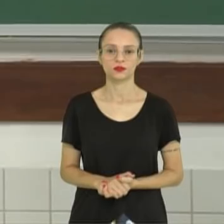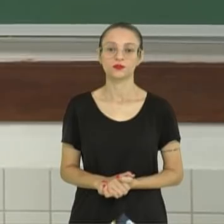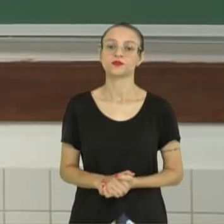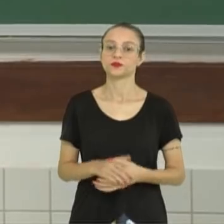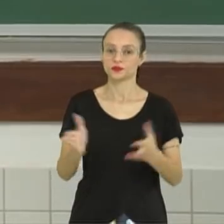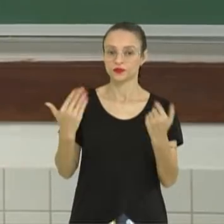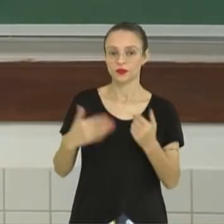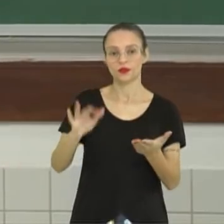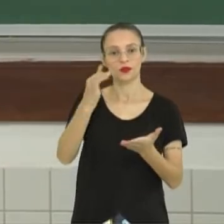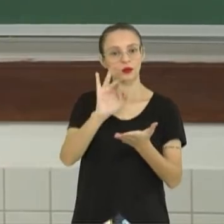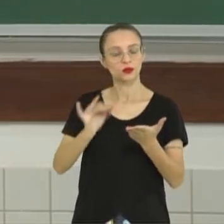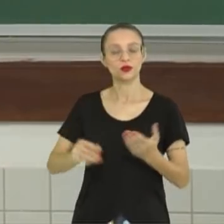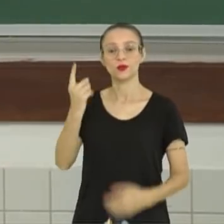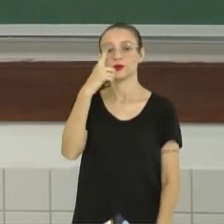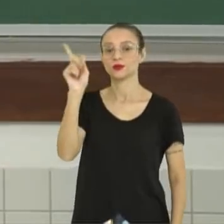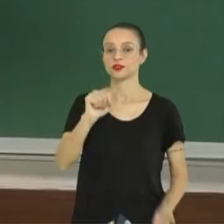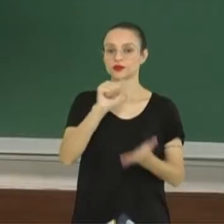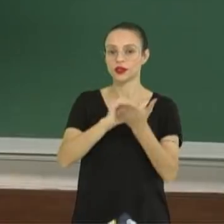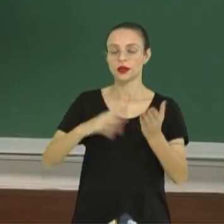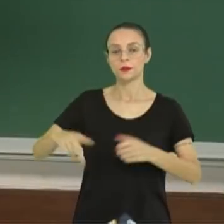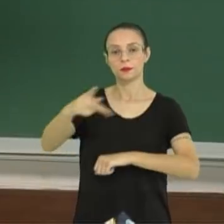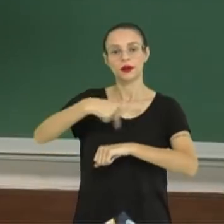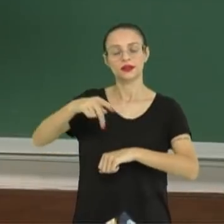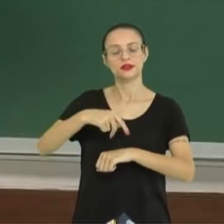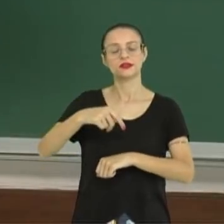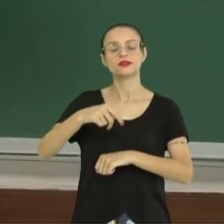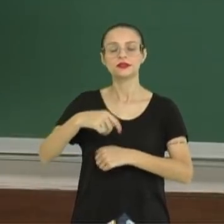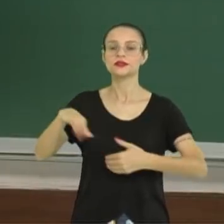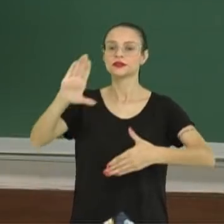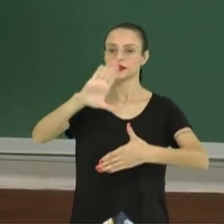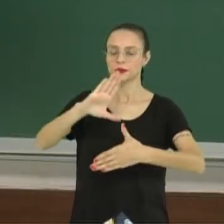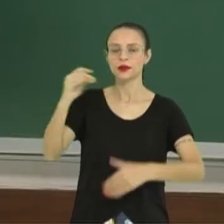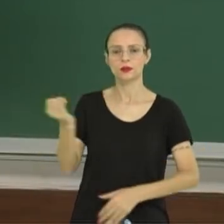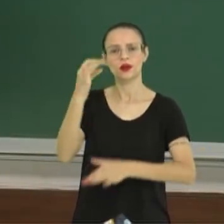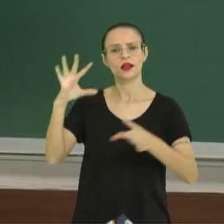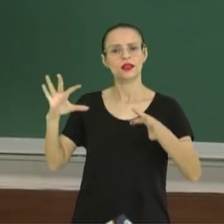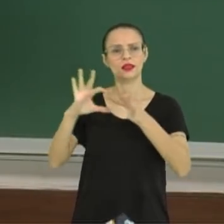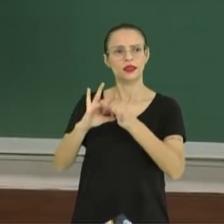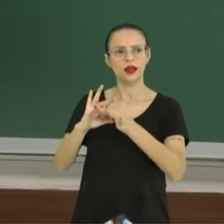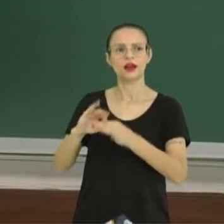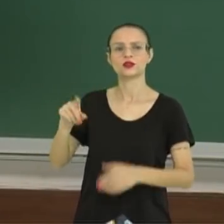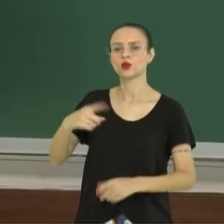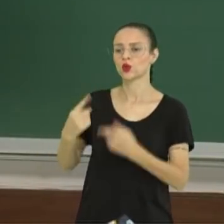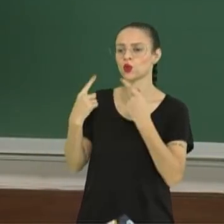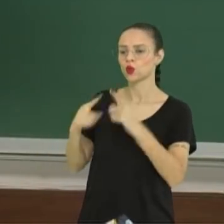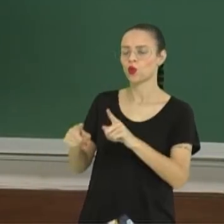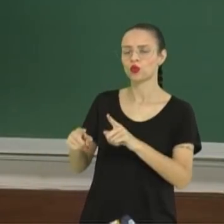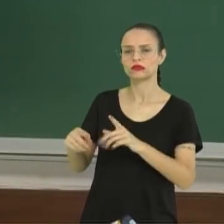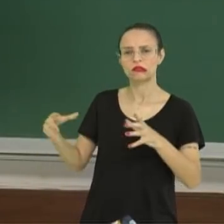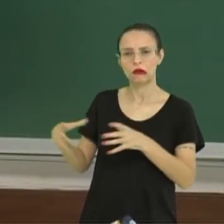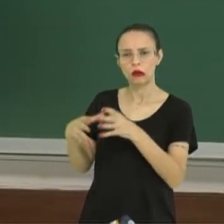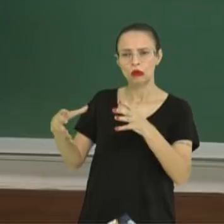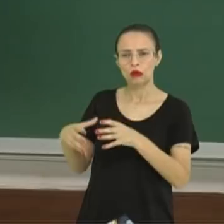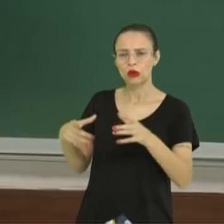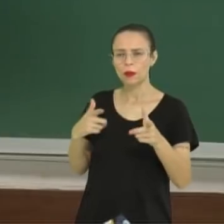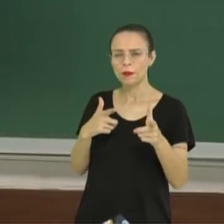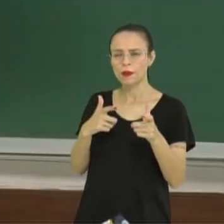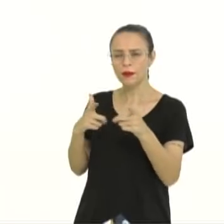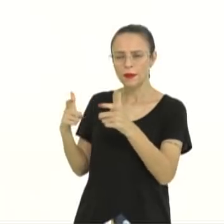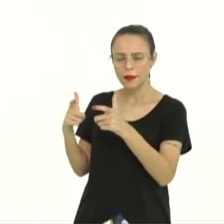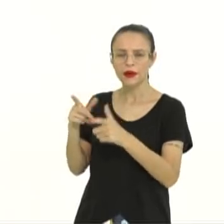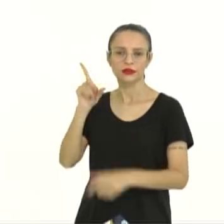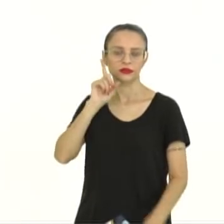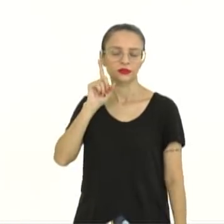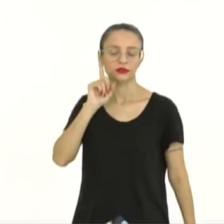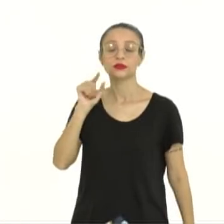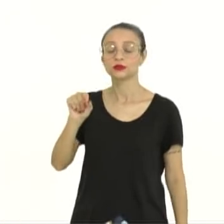Então vamos lá, pessoal, correção do último quiz. País da América que é importante aliado dos Somali na luta contra grupos extremistas islâmicos. É os Estados